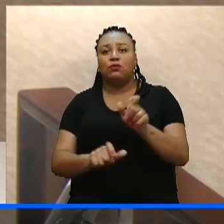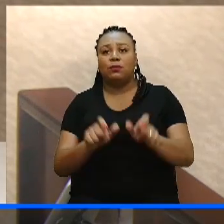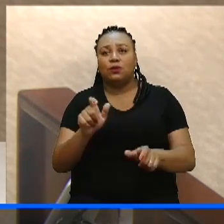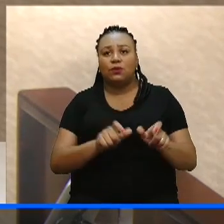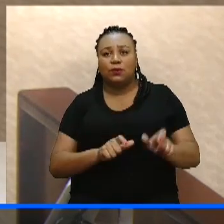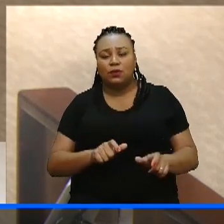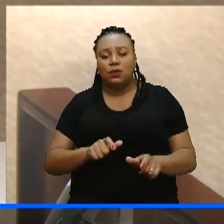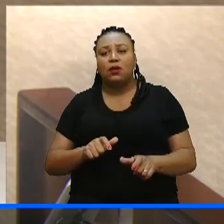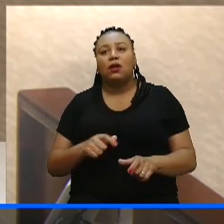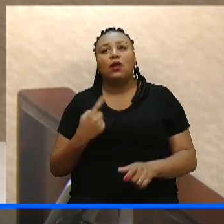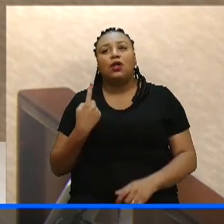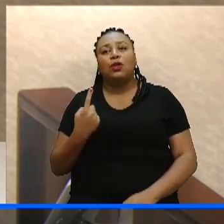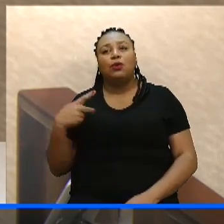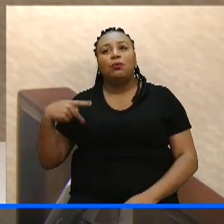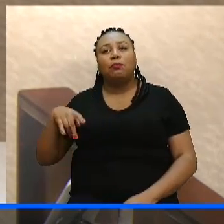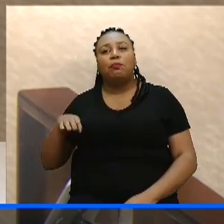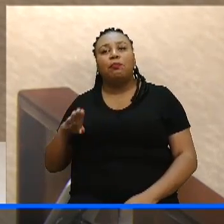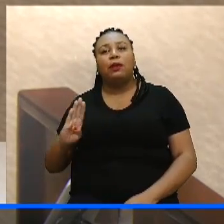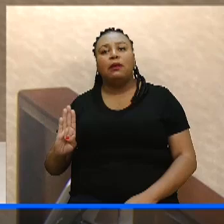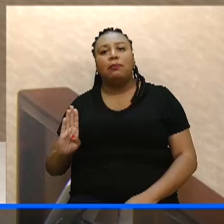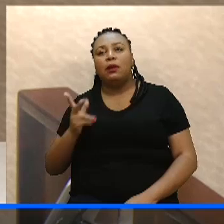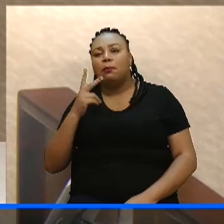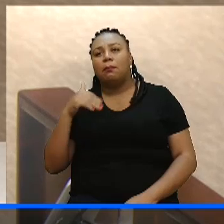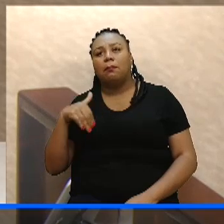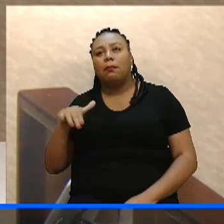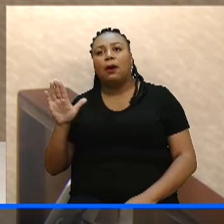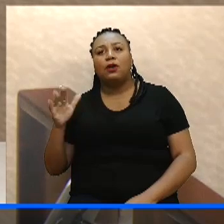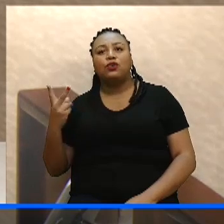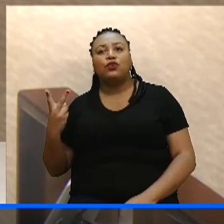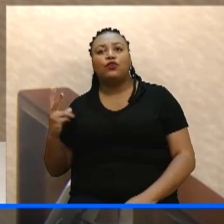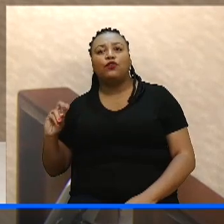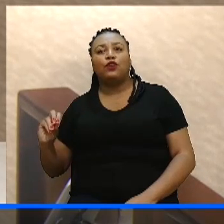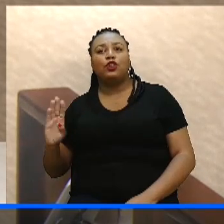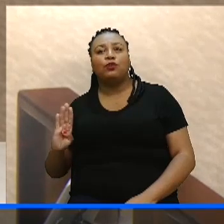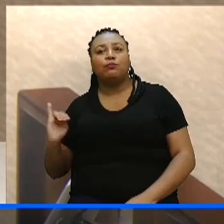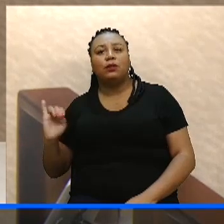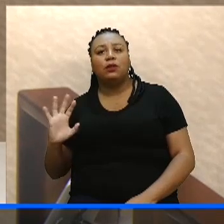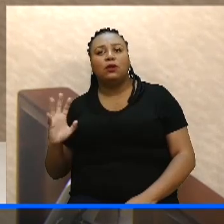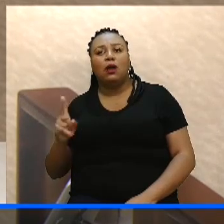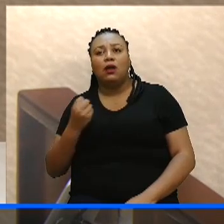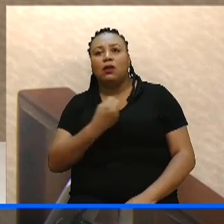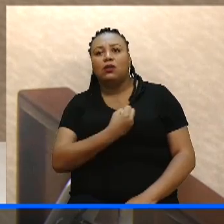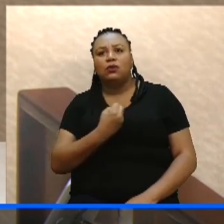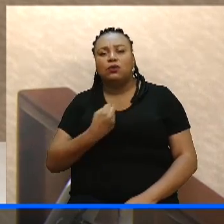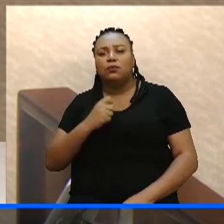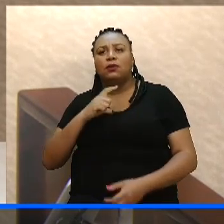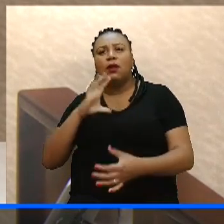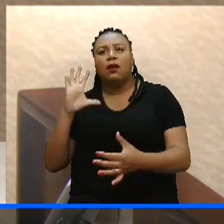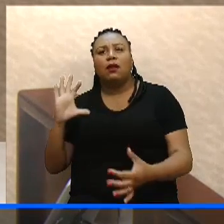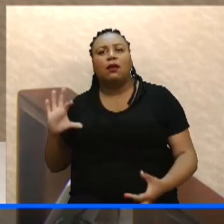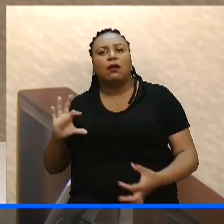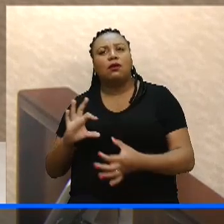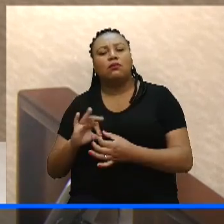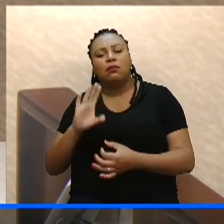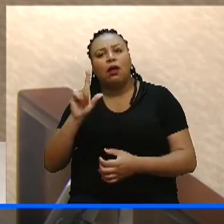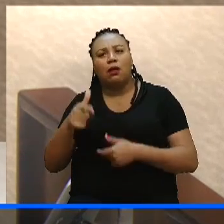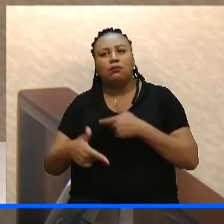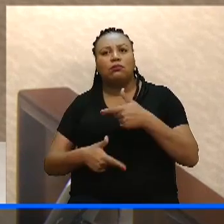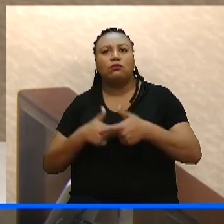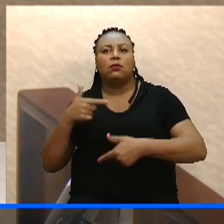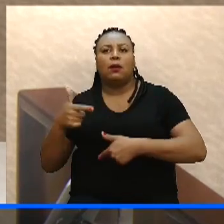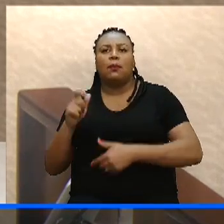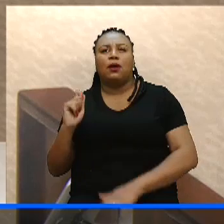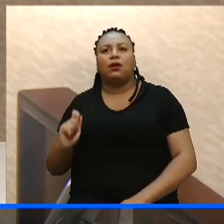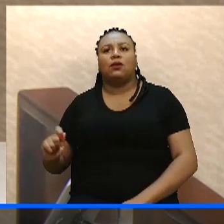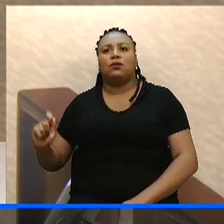e um pib de mais de 20 bilhões estes números têm ligação direta com o trabalho da